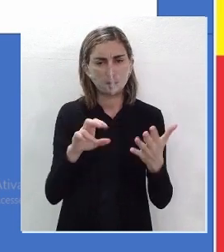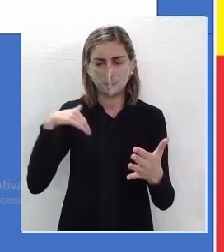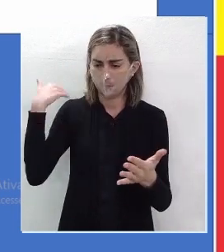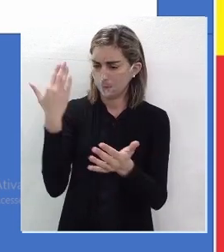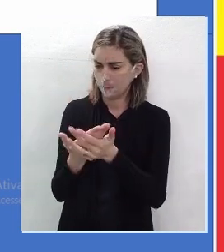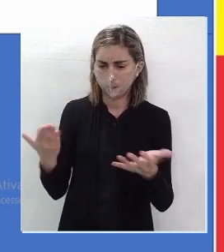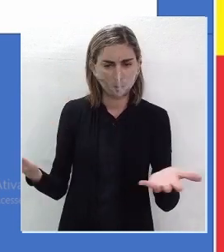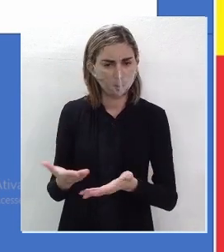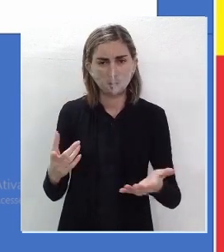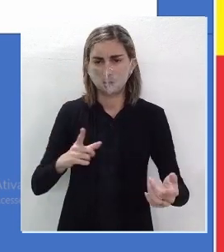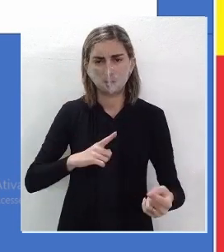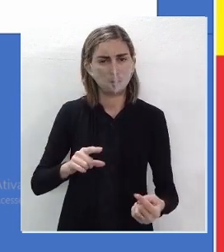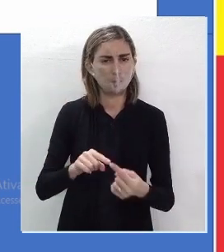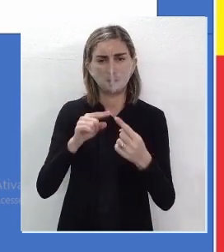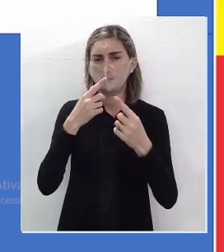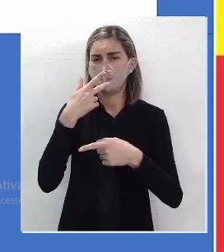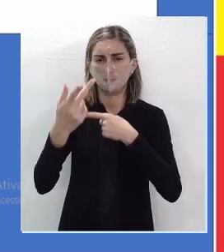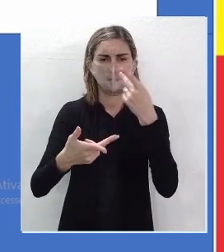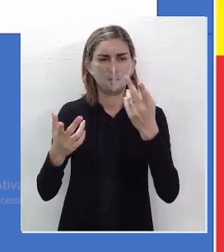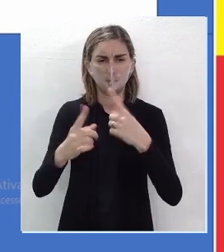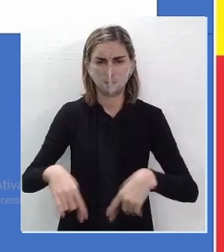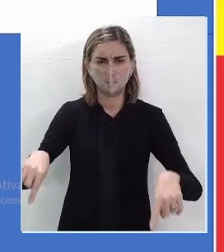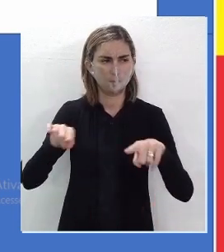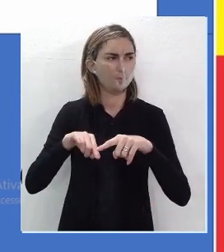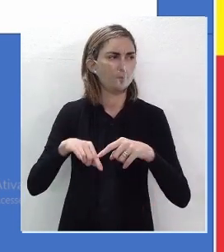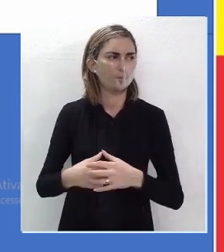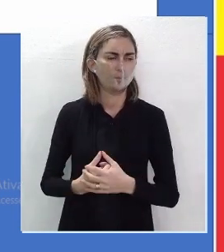hoje tem tanto para falar para a gente.